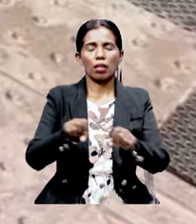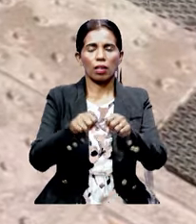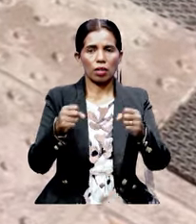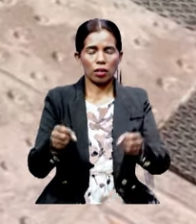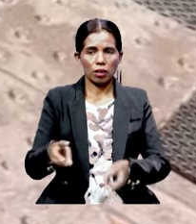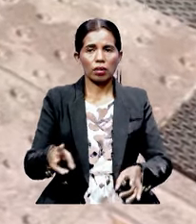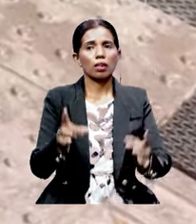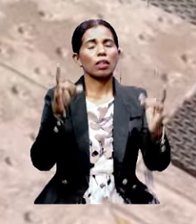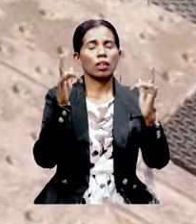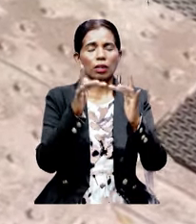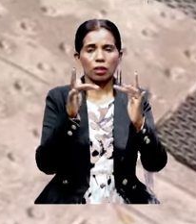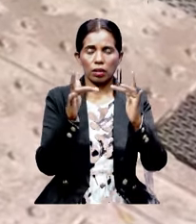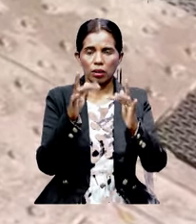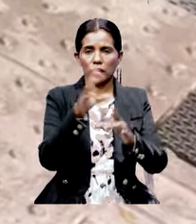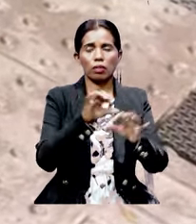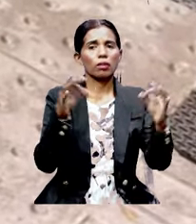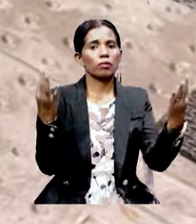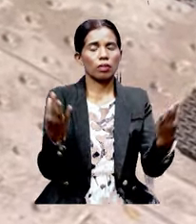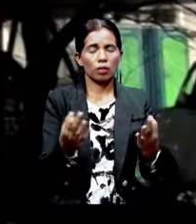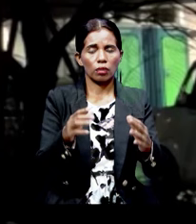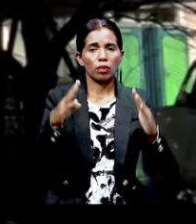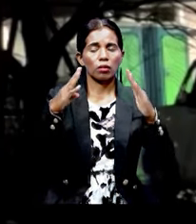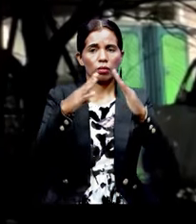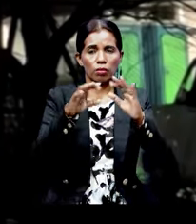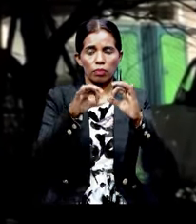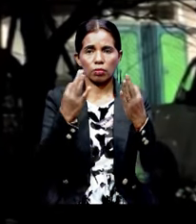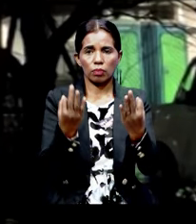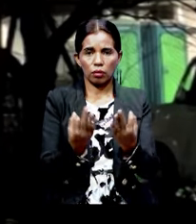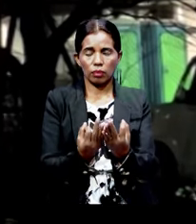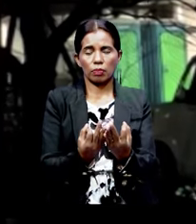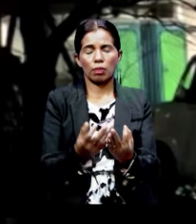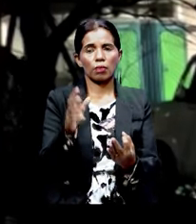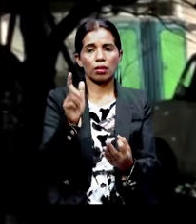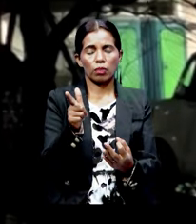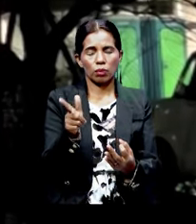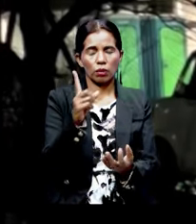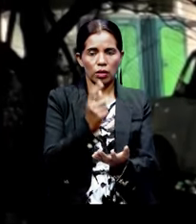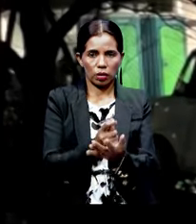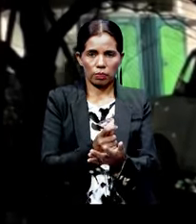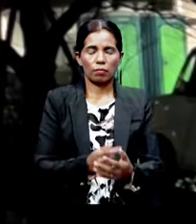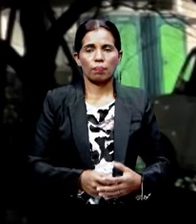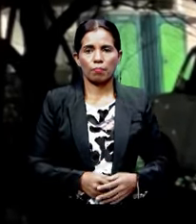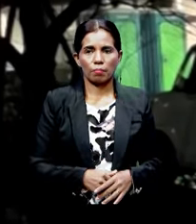ligação elétrica para uma cai em Rihun, Rua e a região Hokoriko. Equipa cobertura GMN.